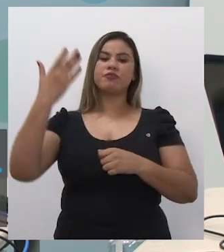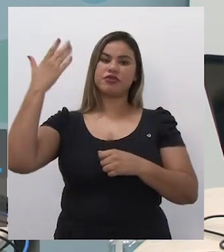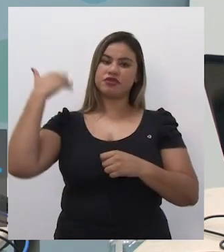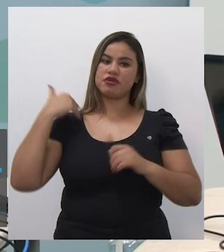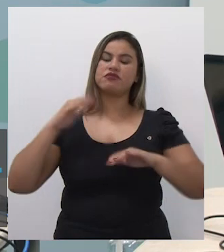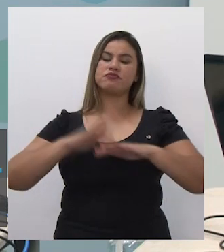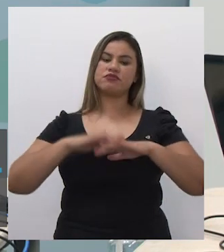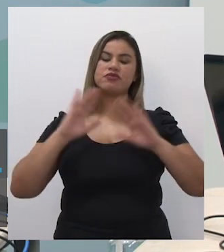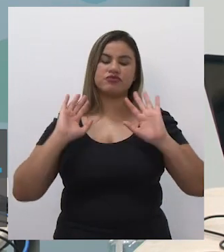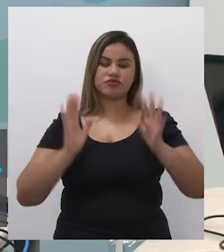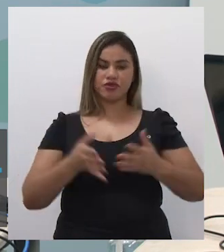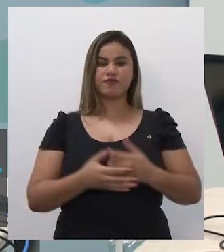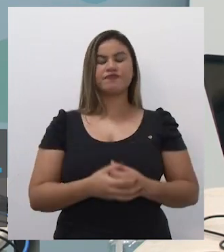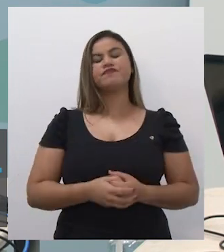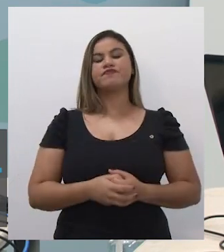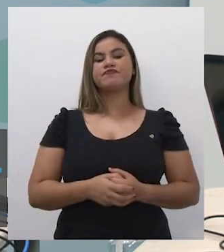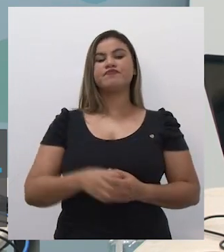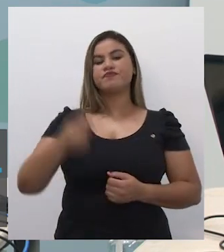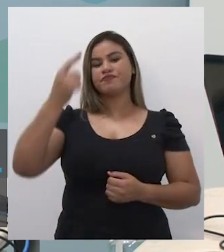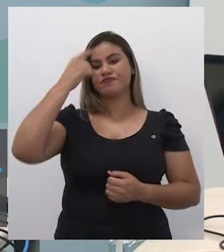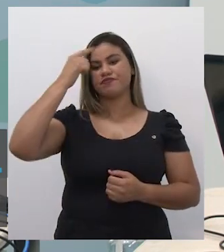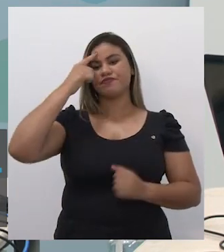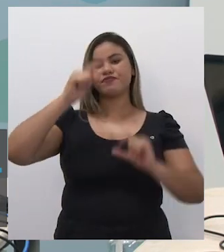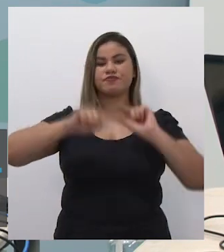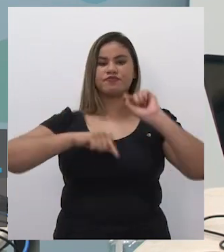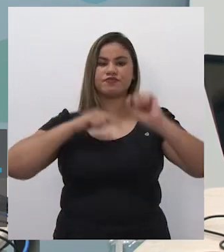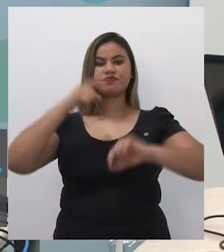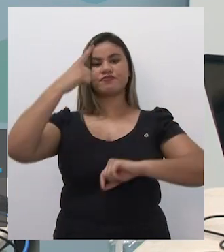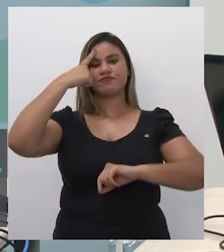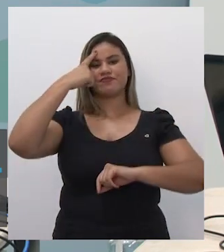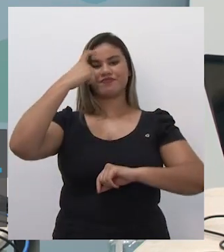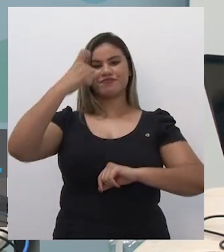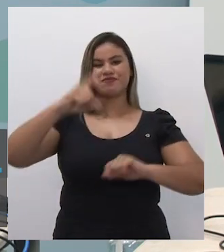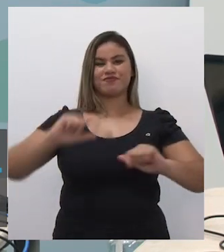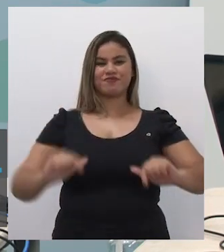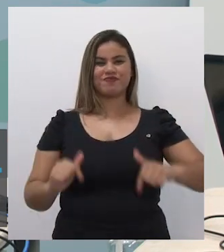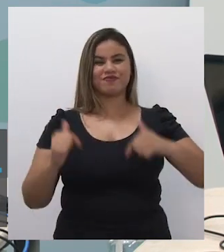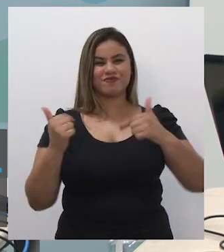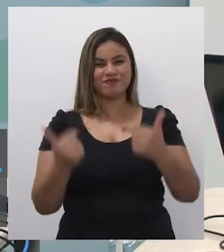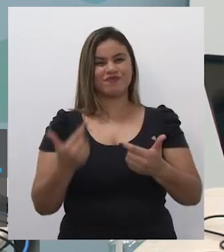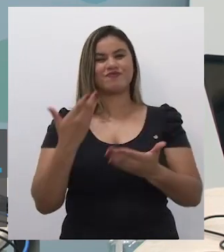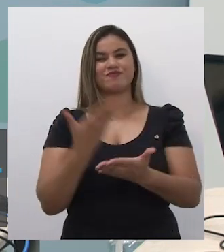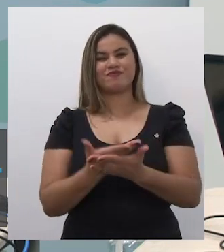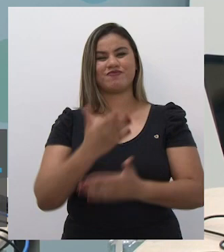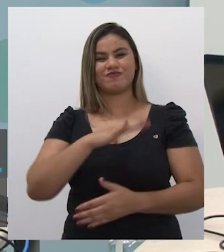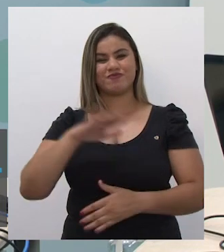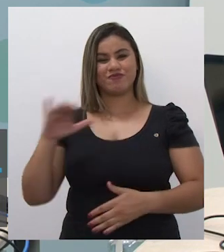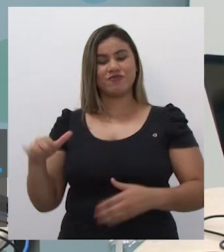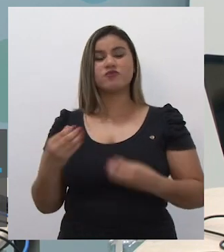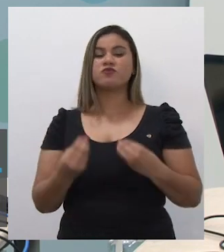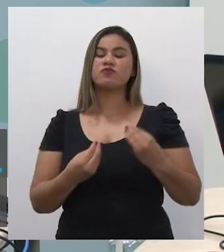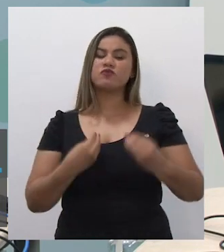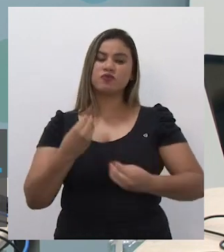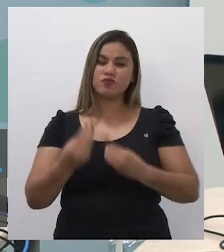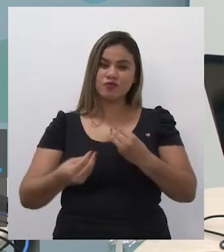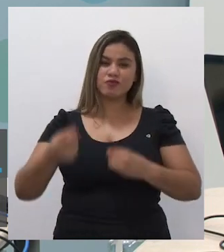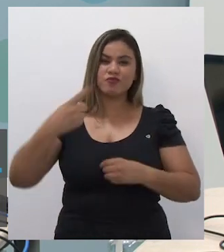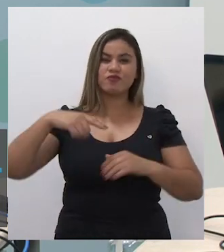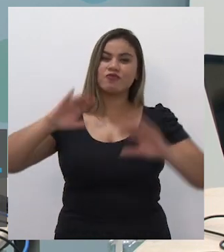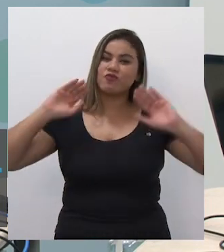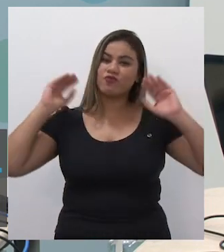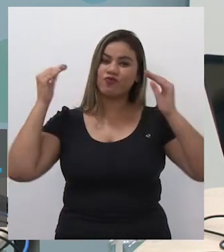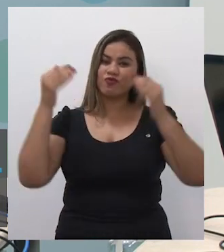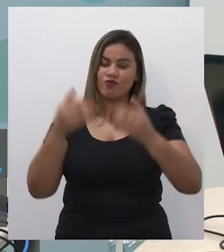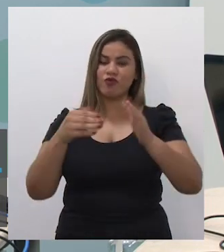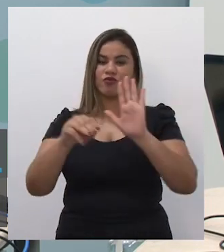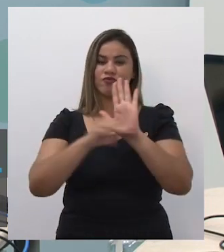formações. Imaginando que a ideia é reengajar esses alunos, então estamos priorizando aí o uso